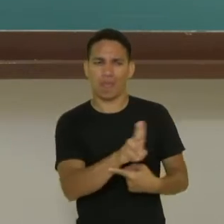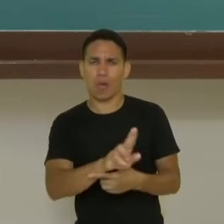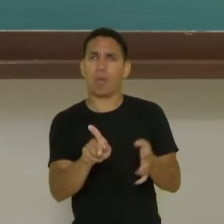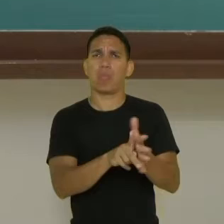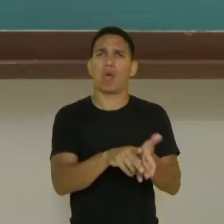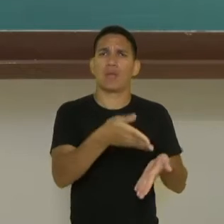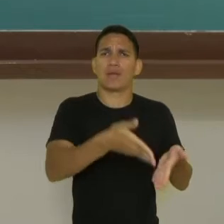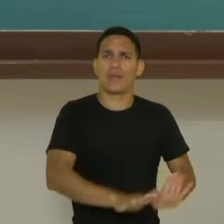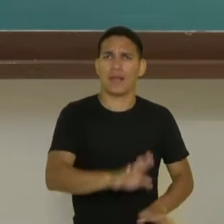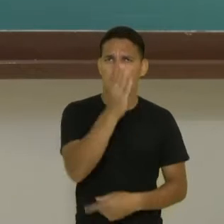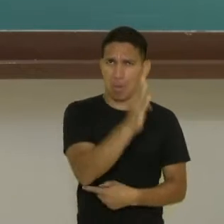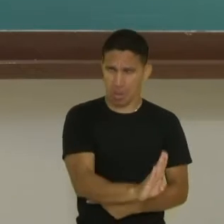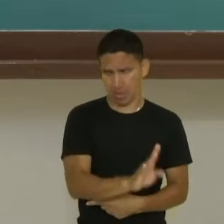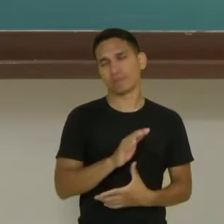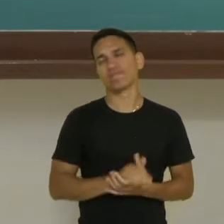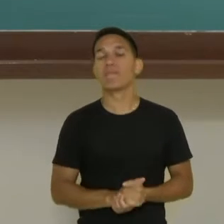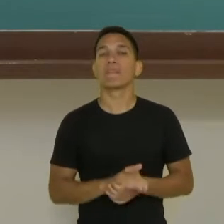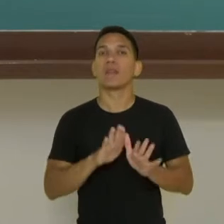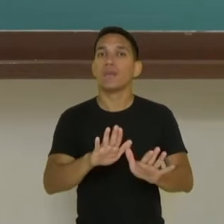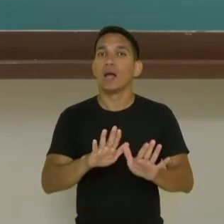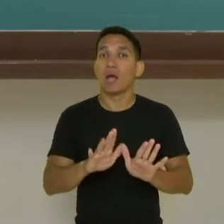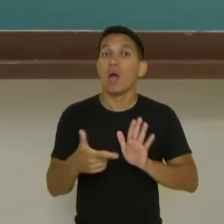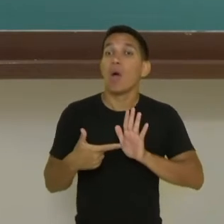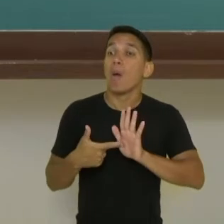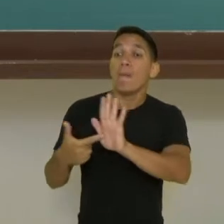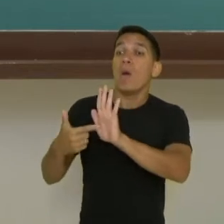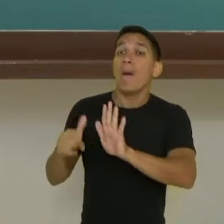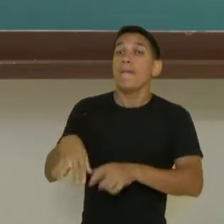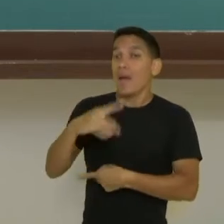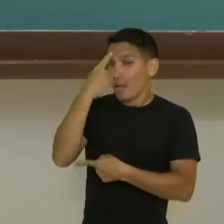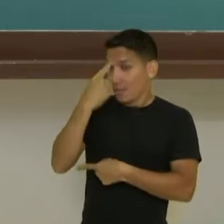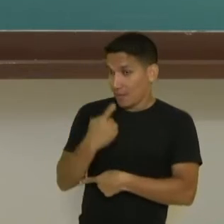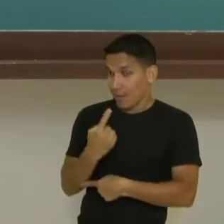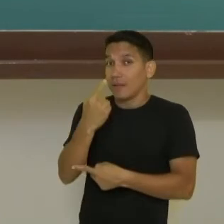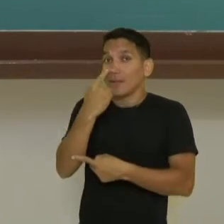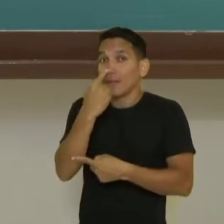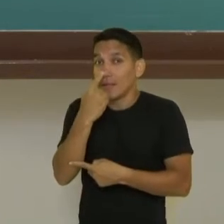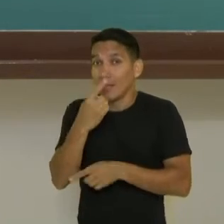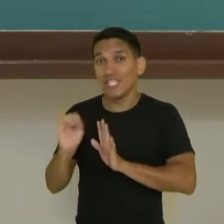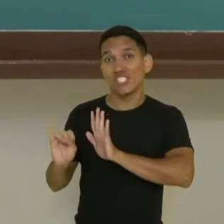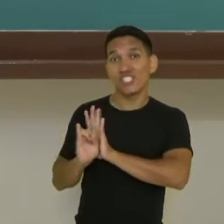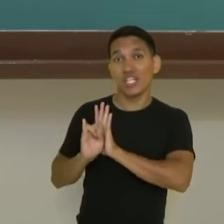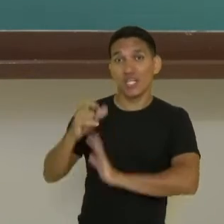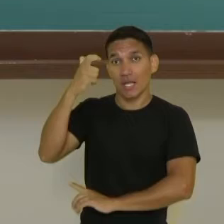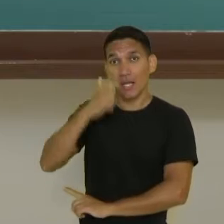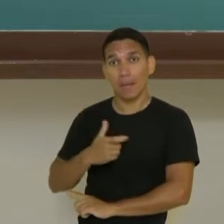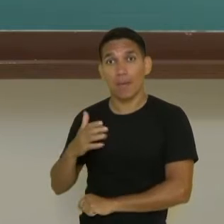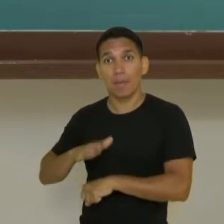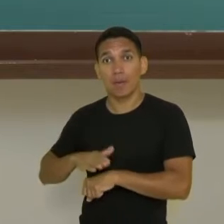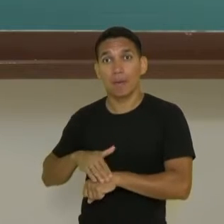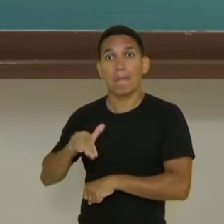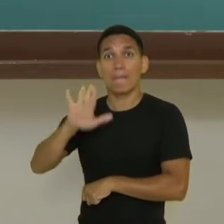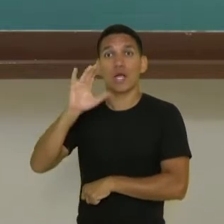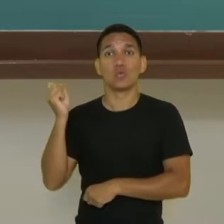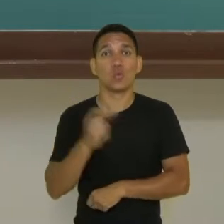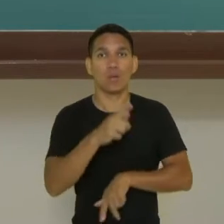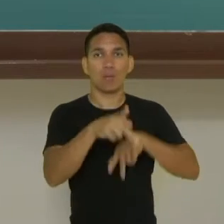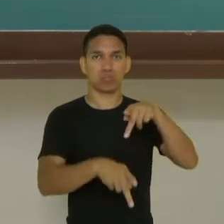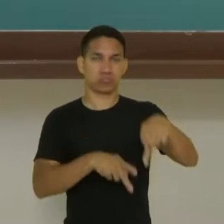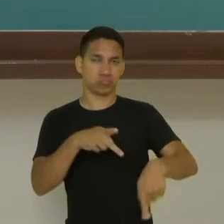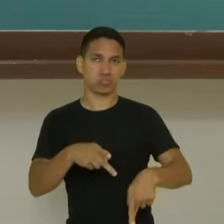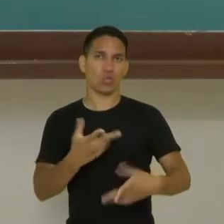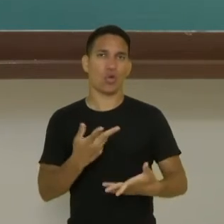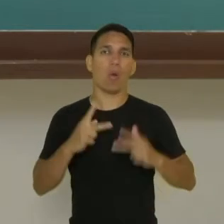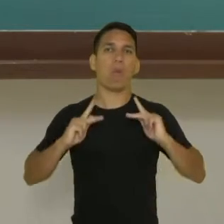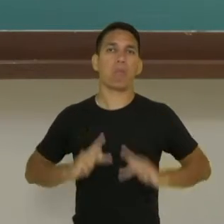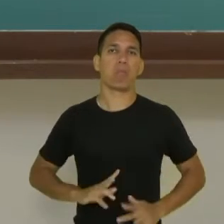por exemplo, mas coloca você muito mais, a sua identidade pessoal, ela é muito mais do que uma nação, do que uma colocação política